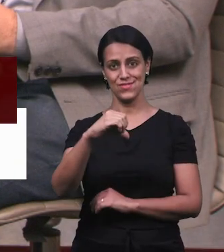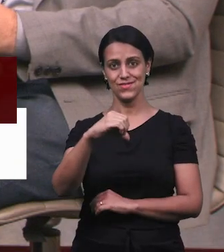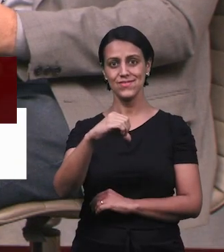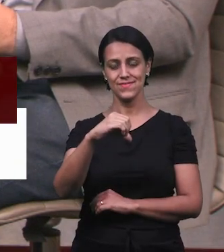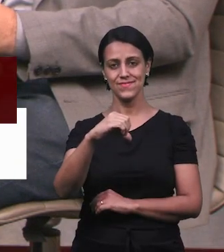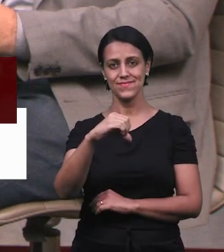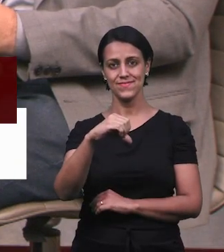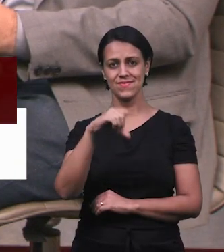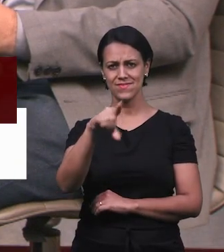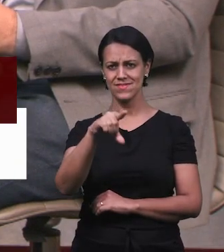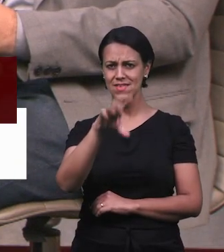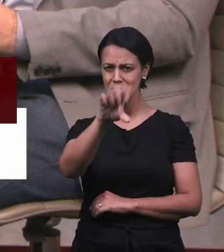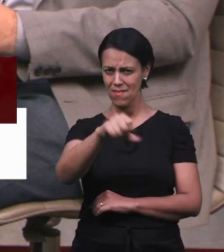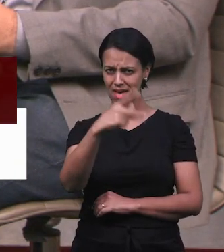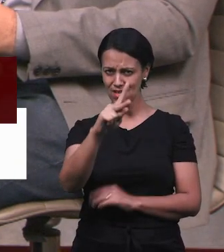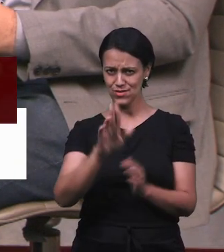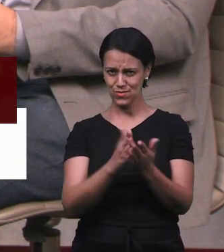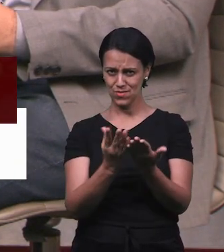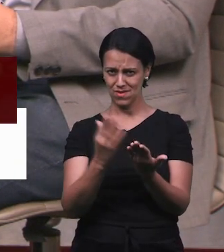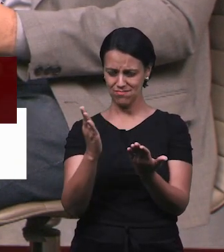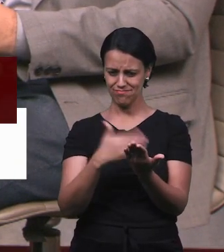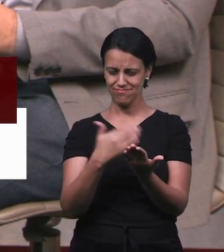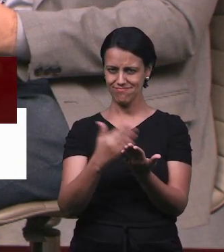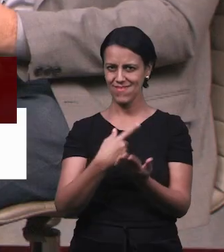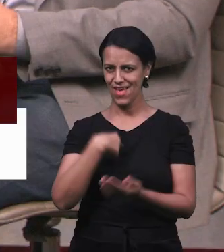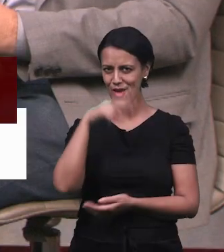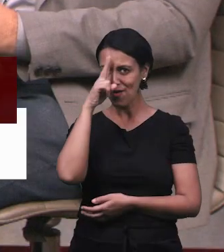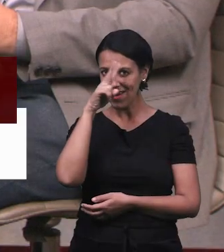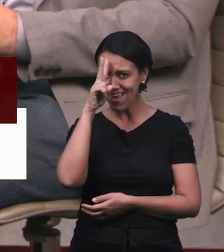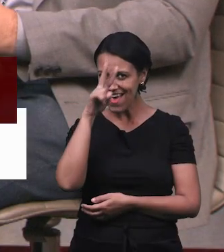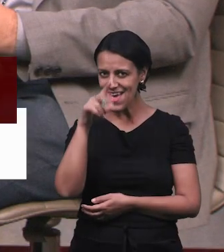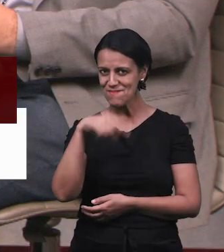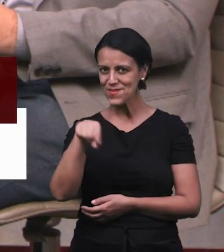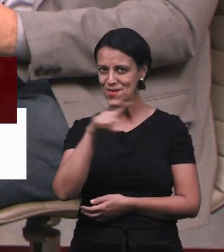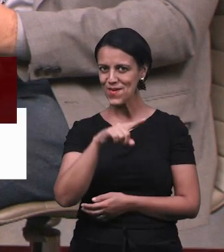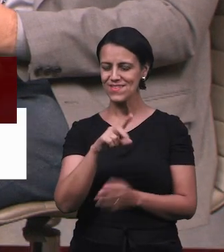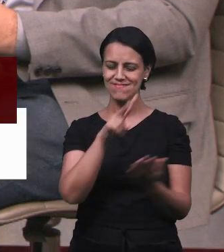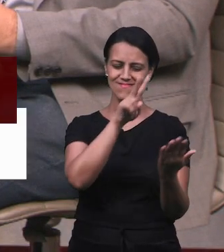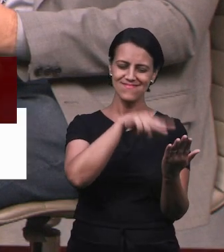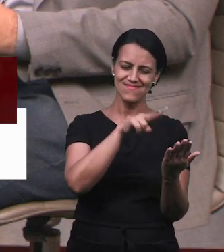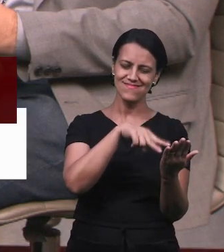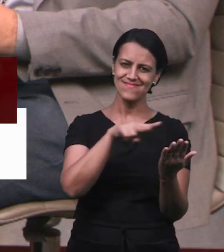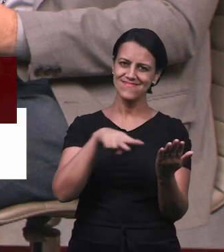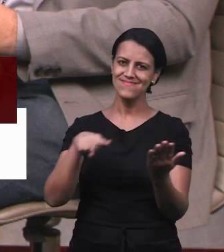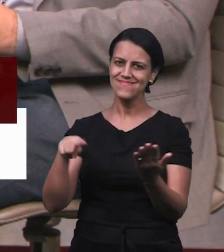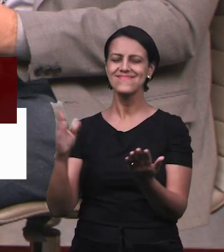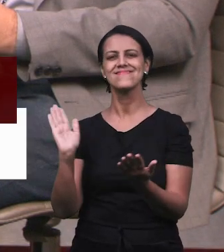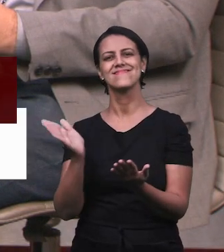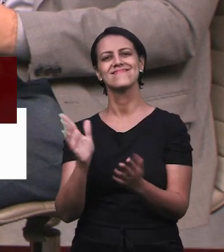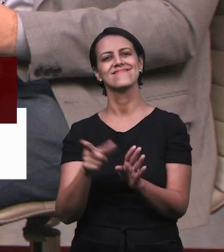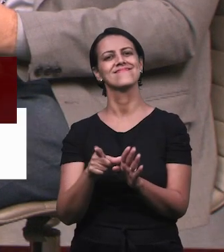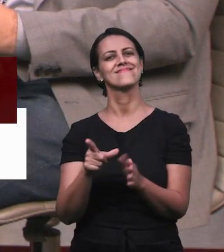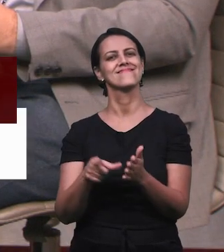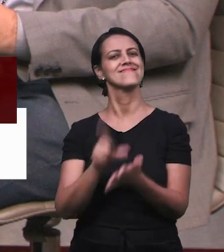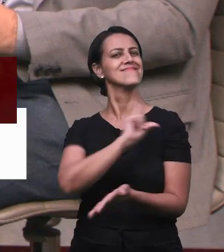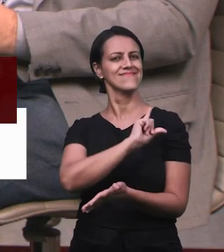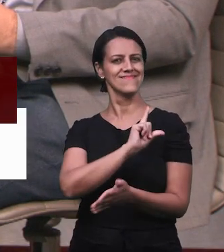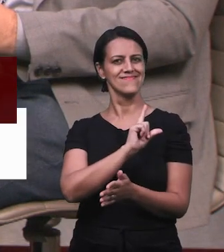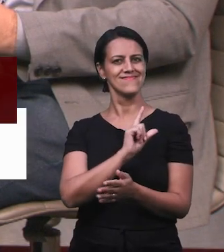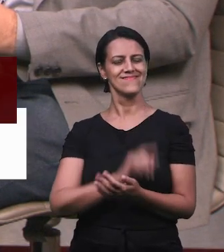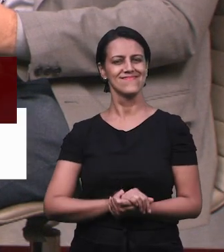vai abrindo a sua Bíblia e eu vou relembrando aqui para nós o que lemos no episódio anterior. No